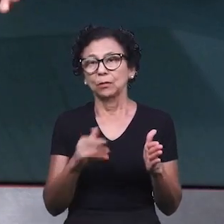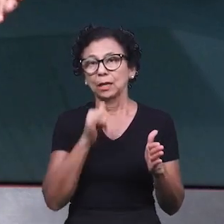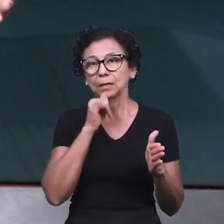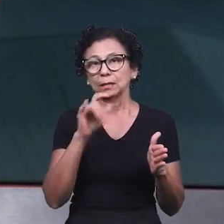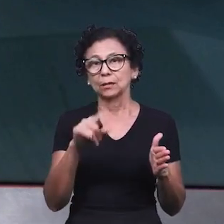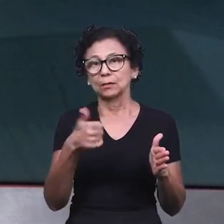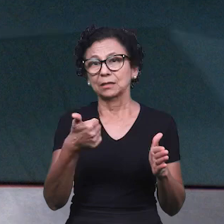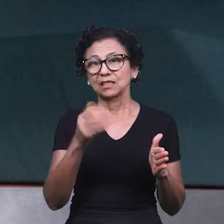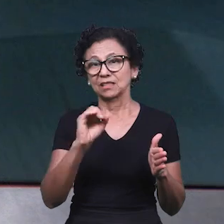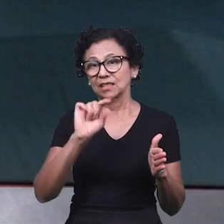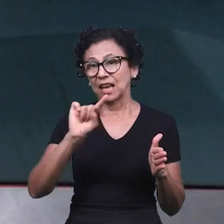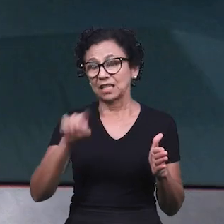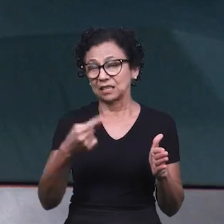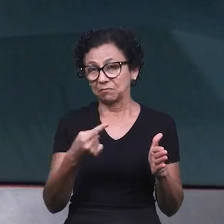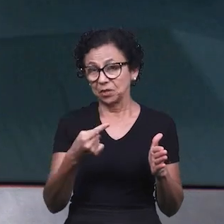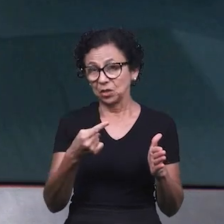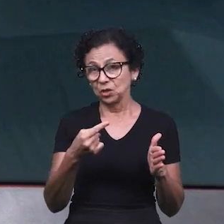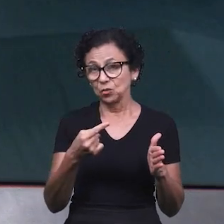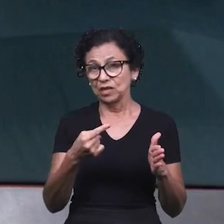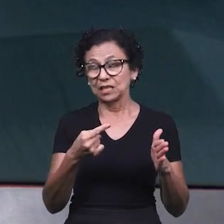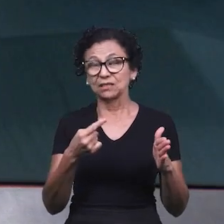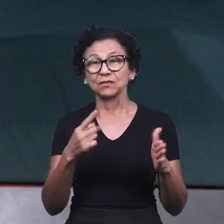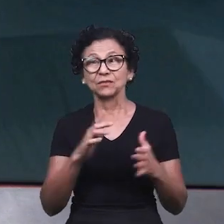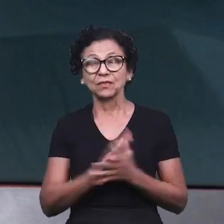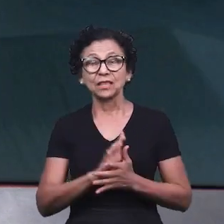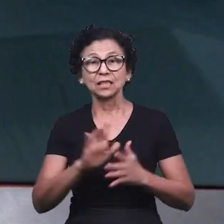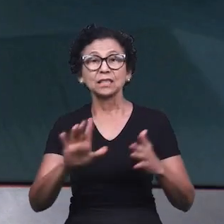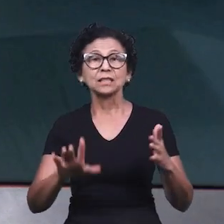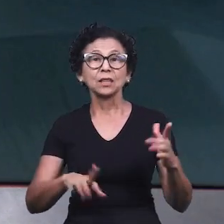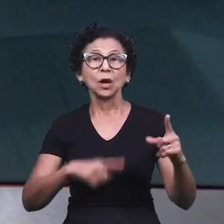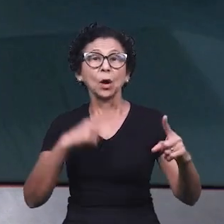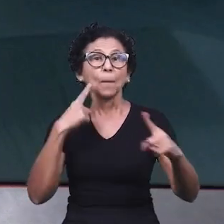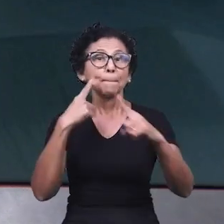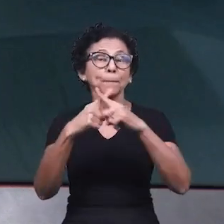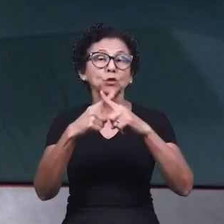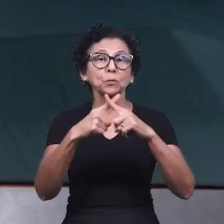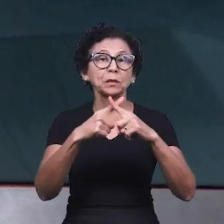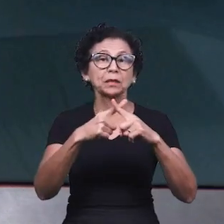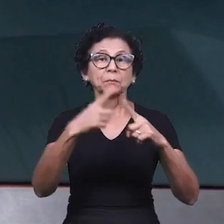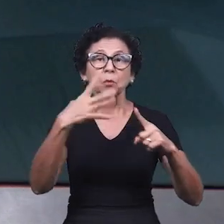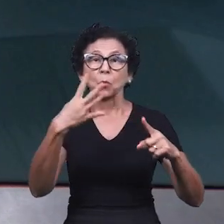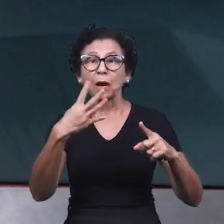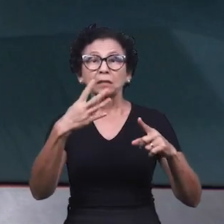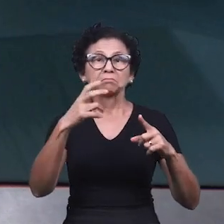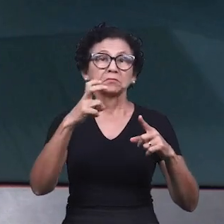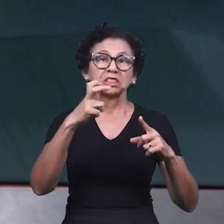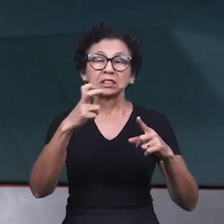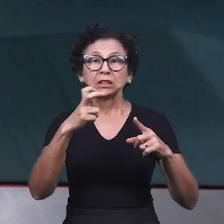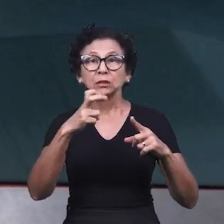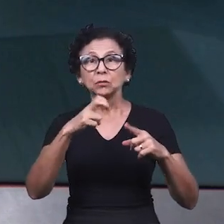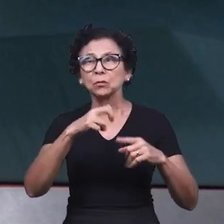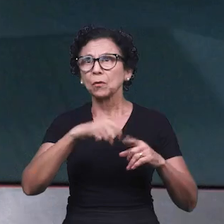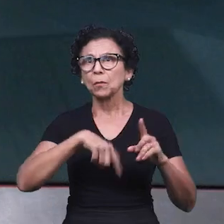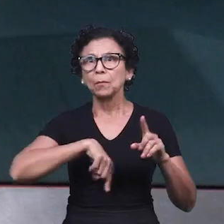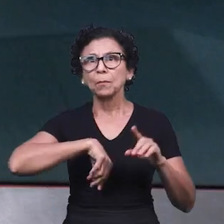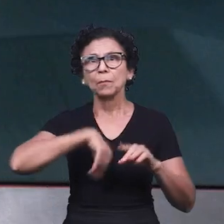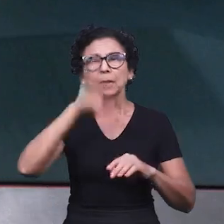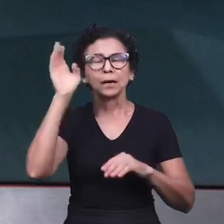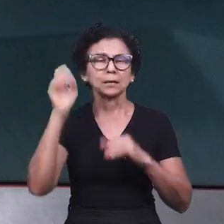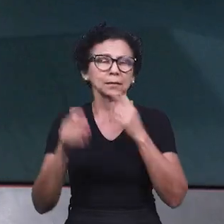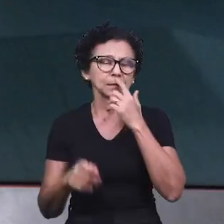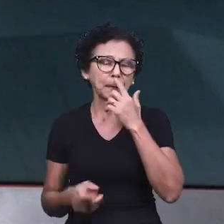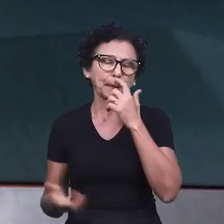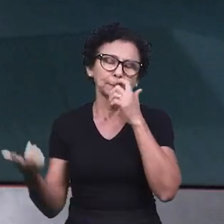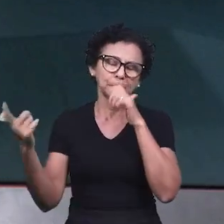do principal pode ser multiplicado por 4, 5 vezes ou até mais. Aí entra